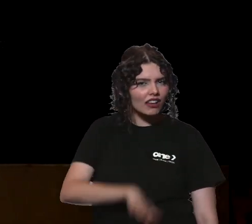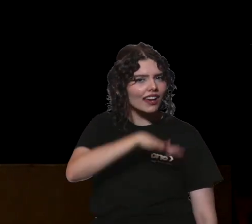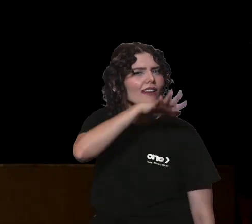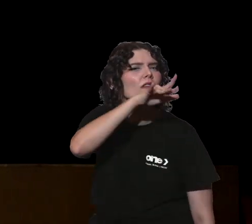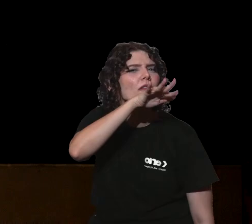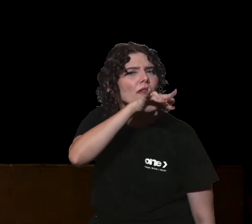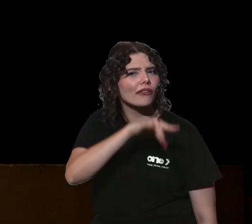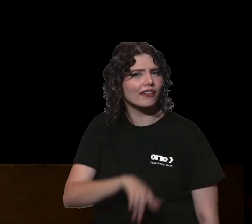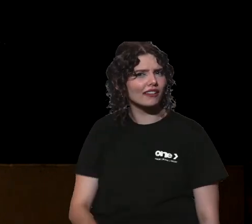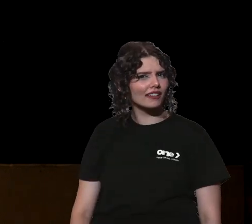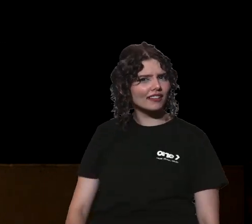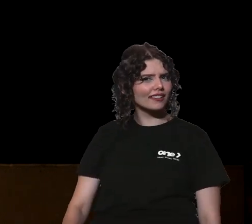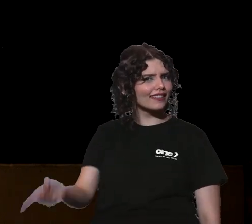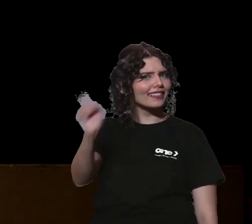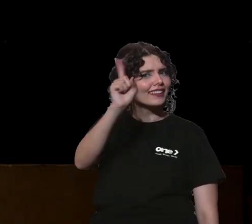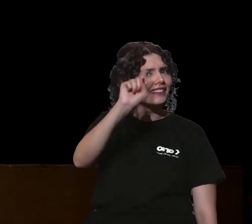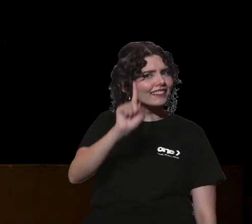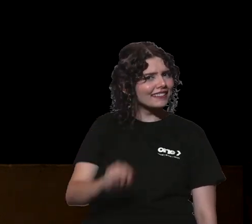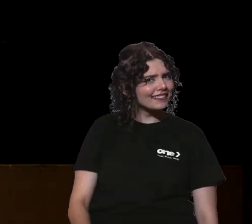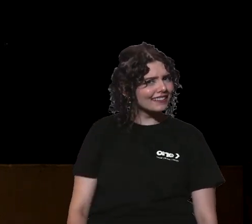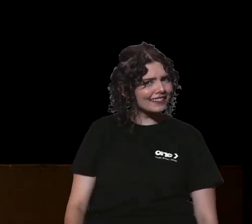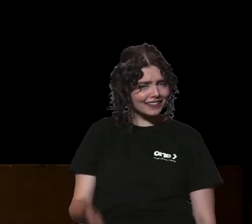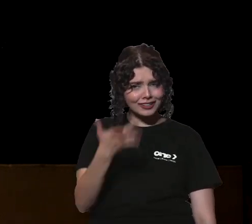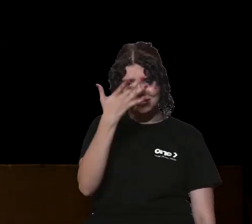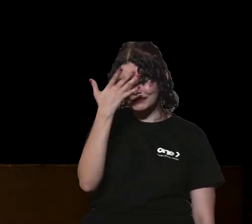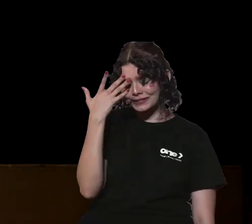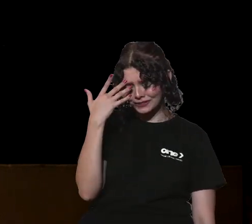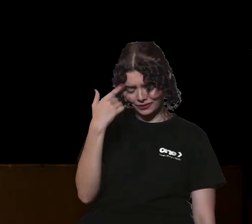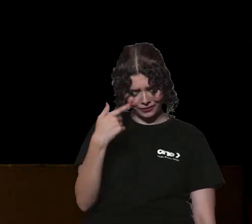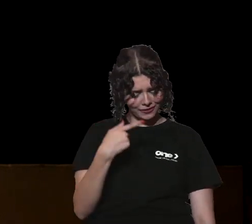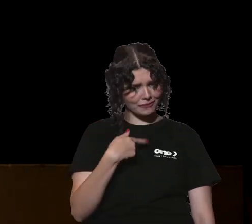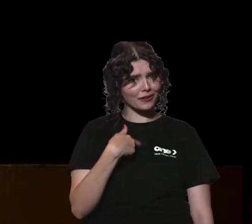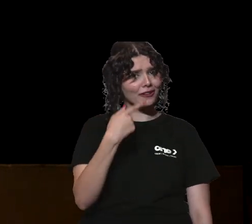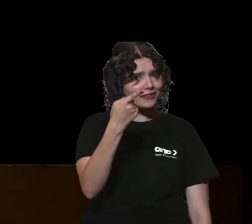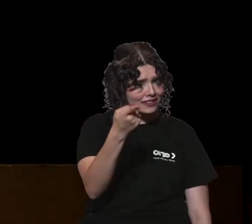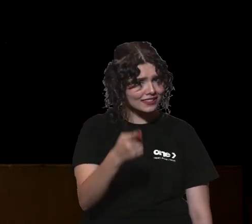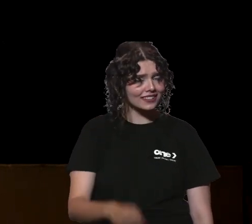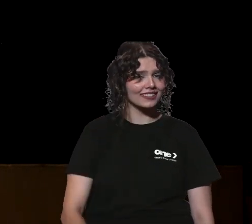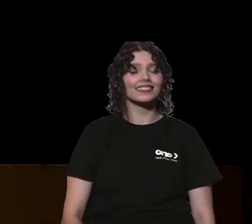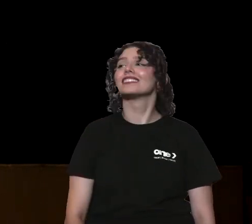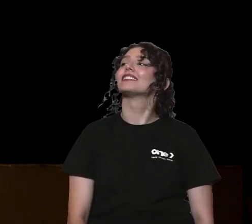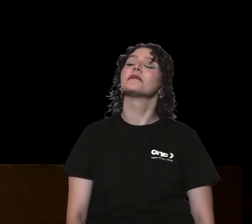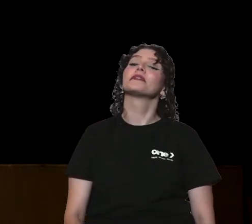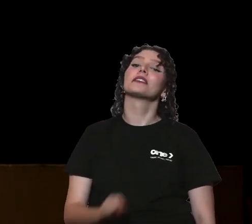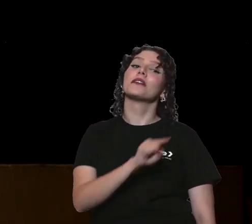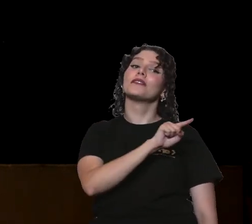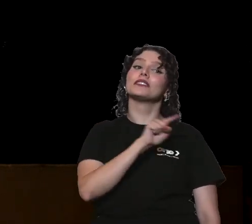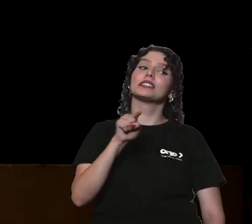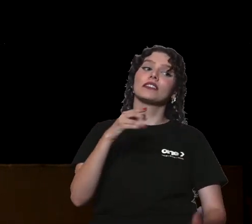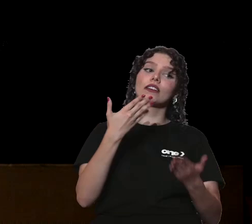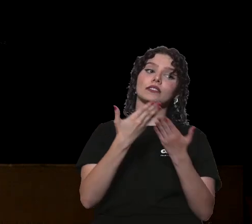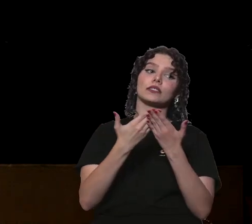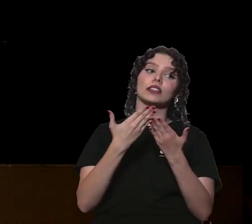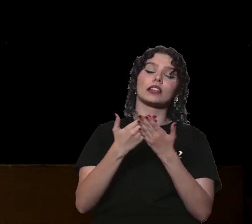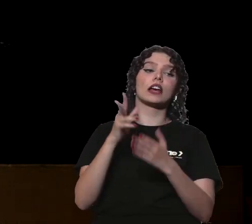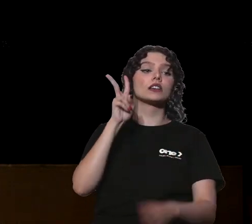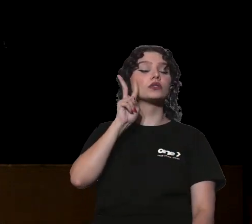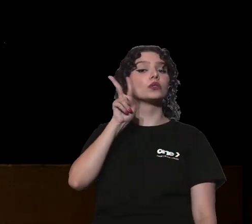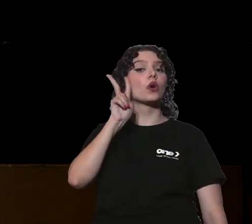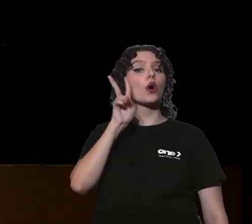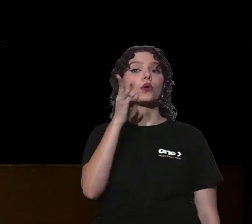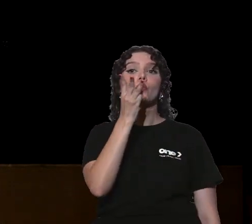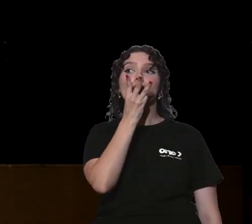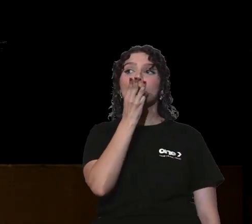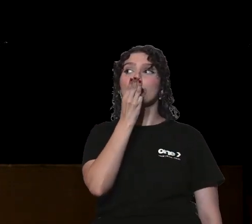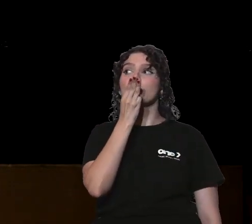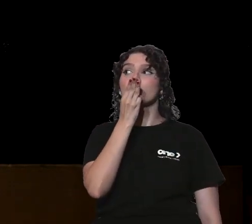ruim, e nada disso, ela era uma pessoa como eu e você. Conforme você vai estudando a história dela não está